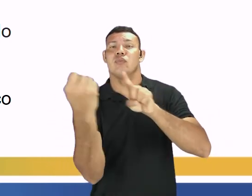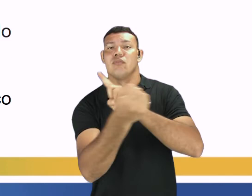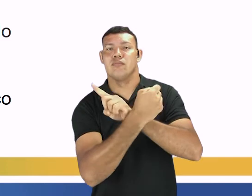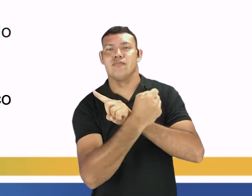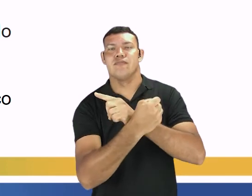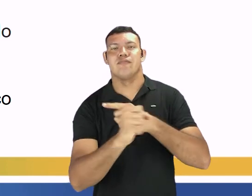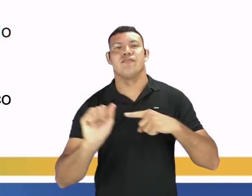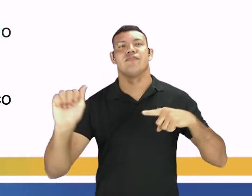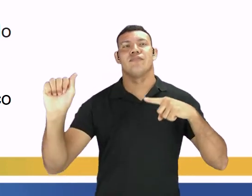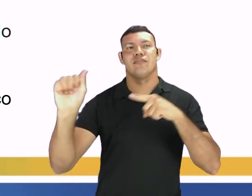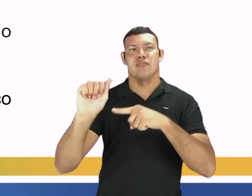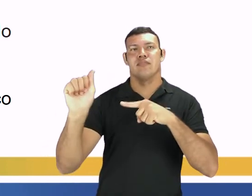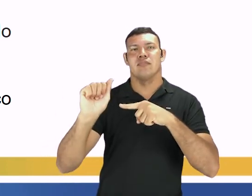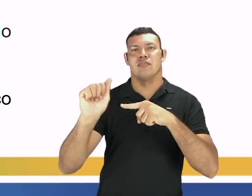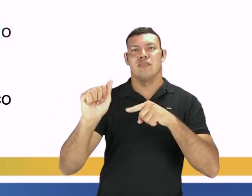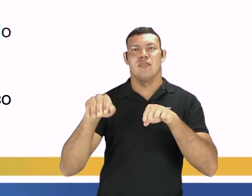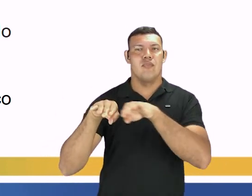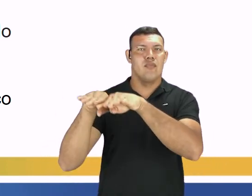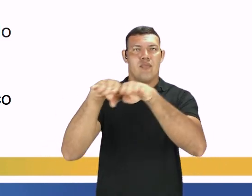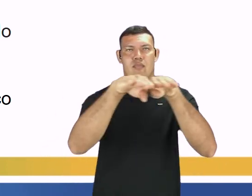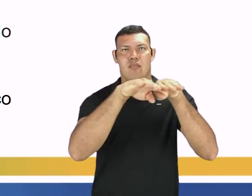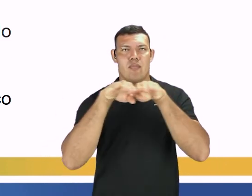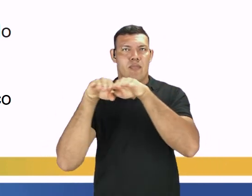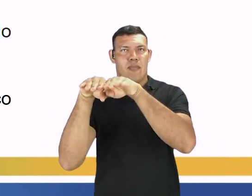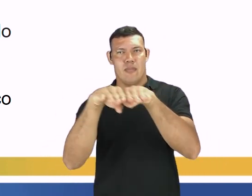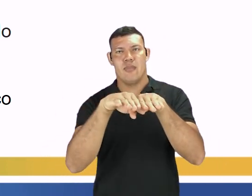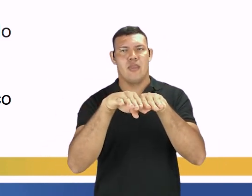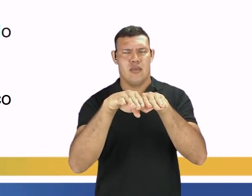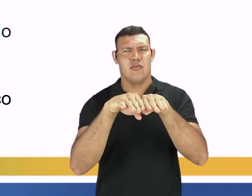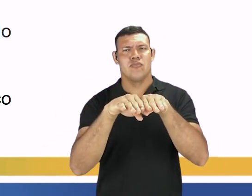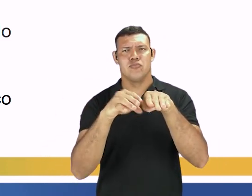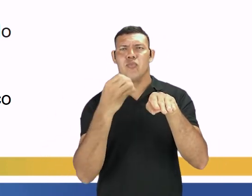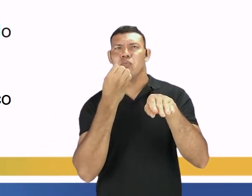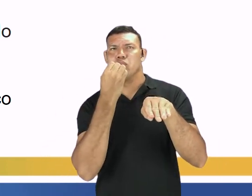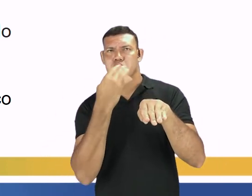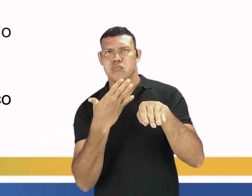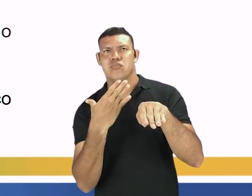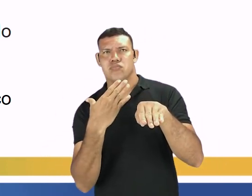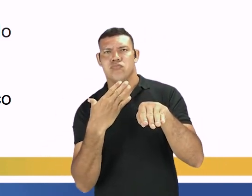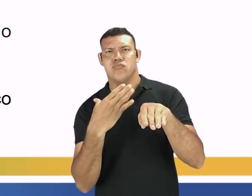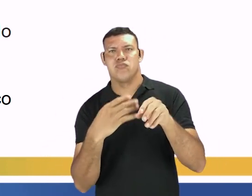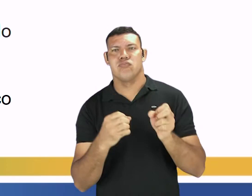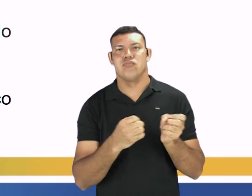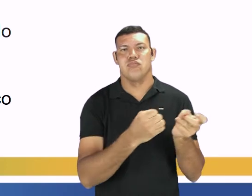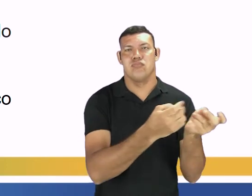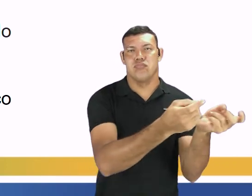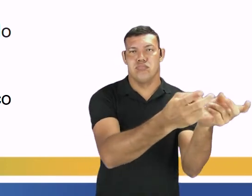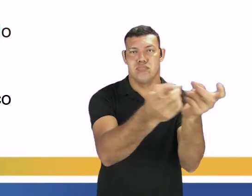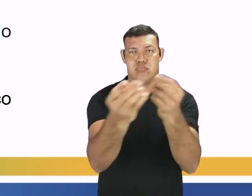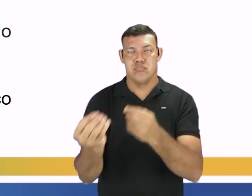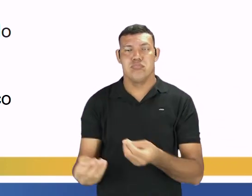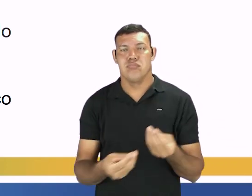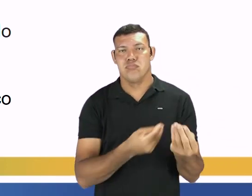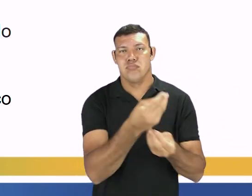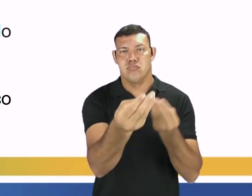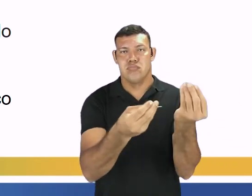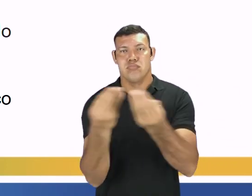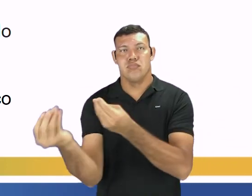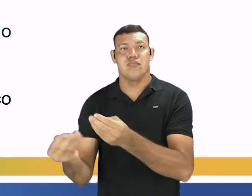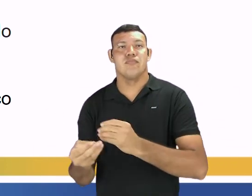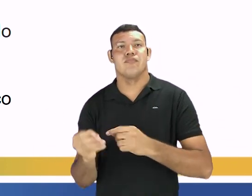A. Igualitária, com um nível satisfatório de distribuição de renda.